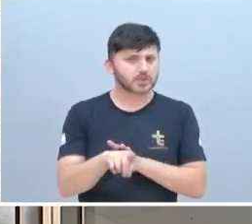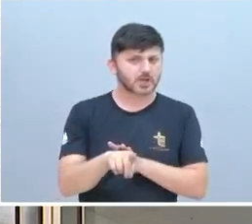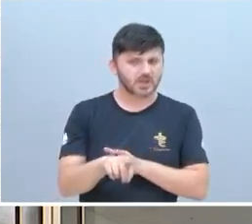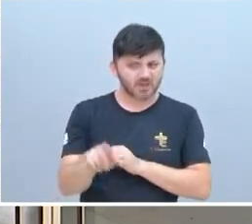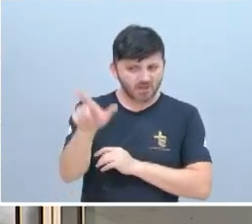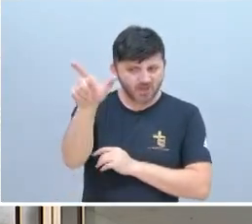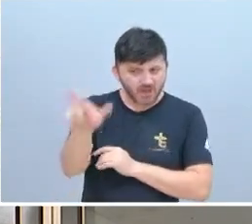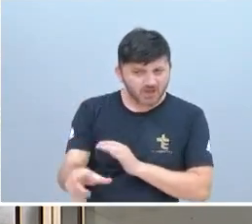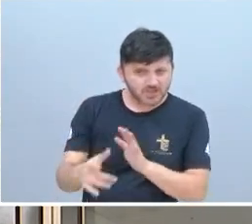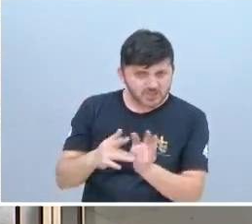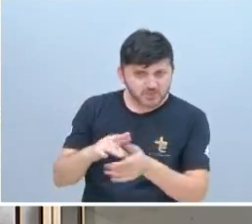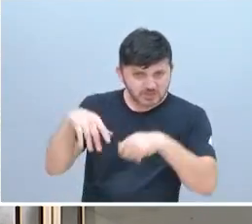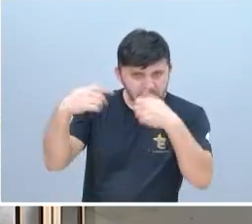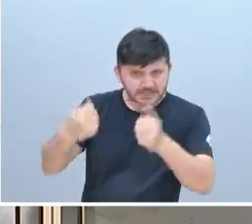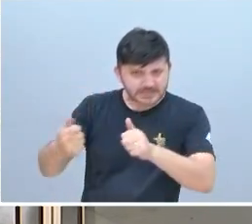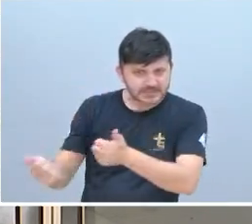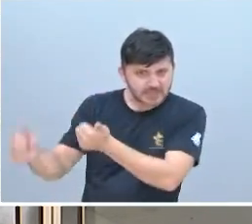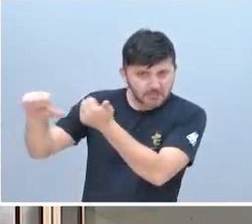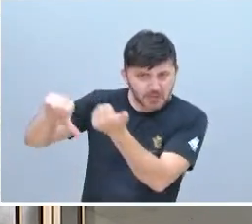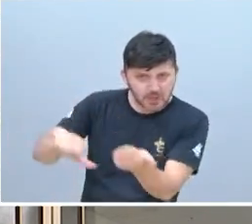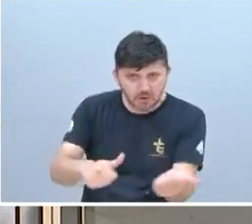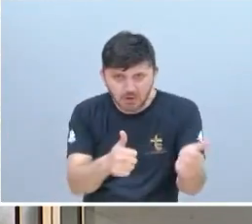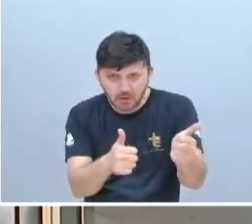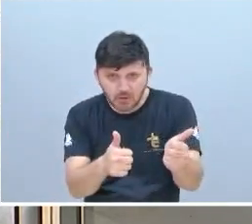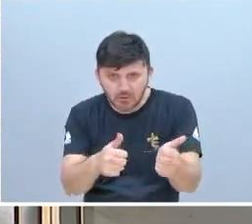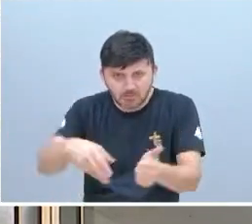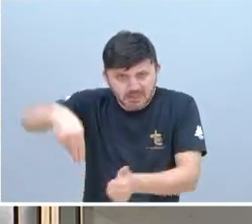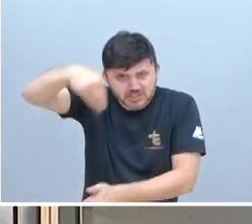ser batizado? Não.